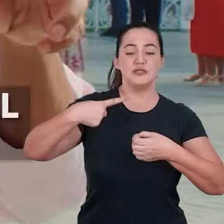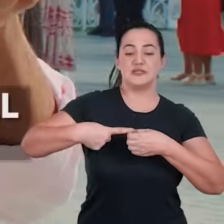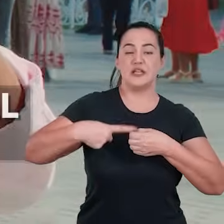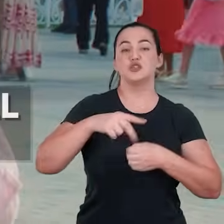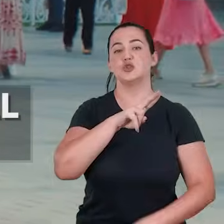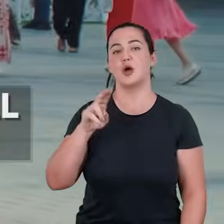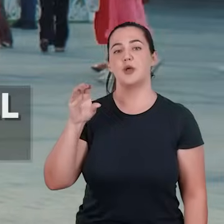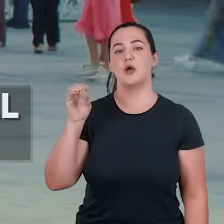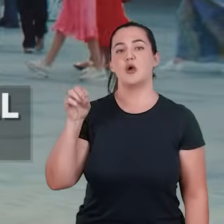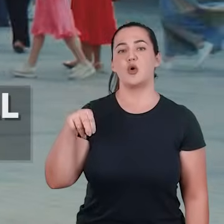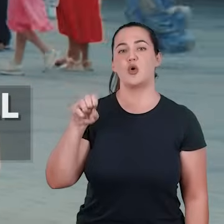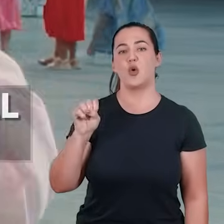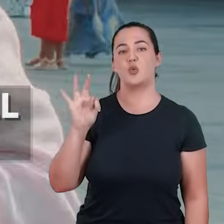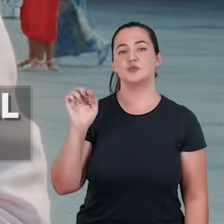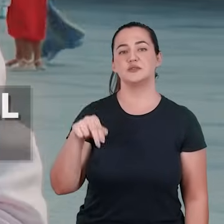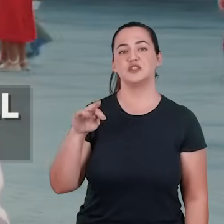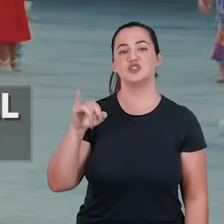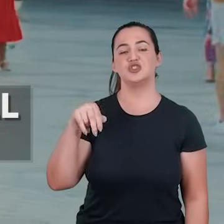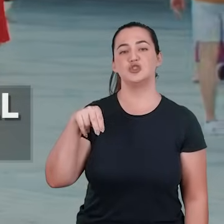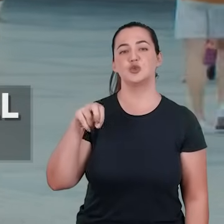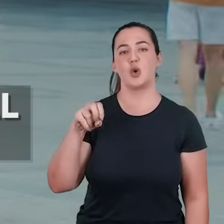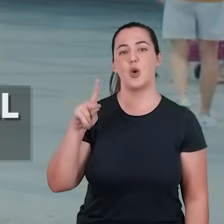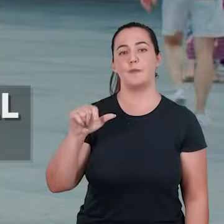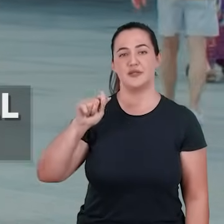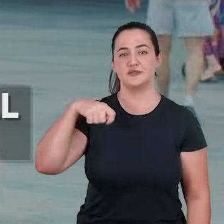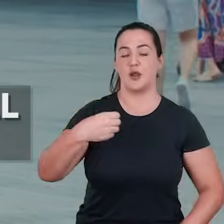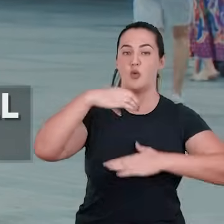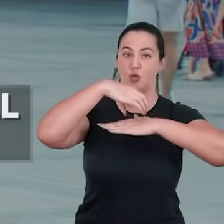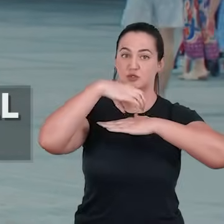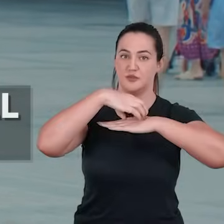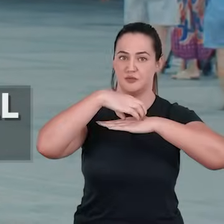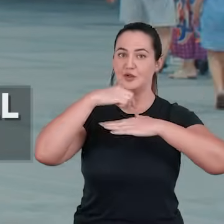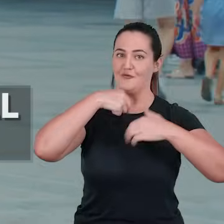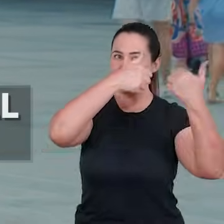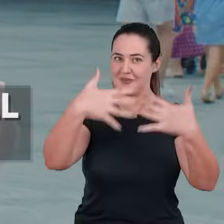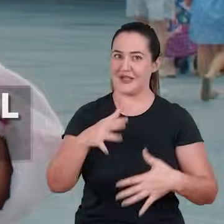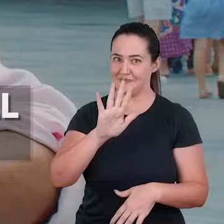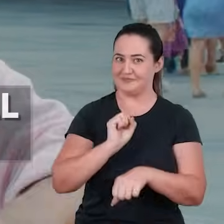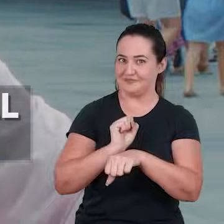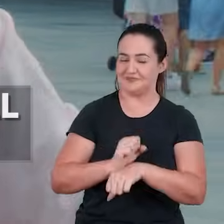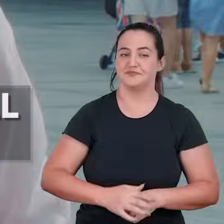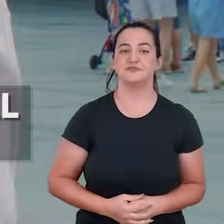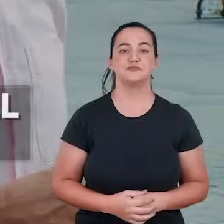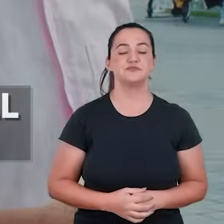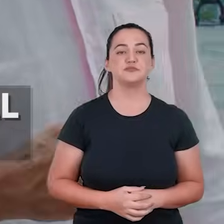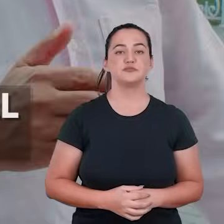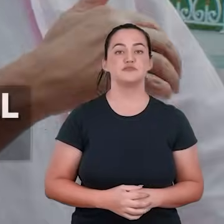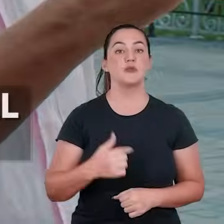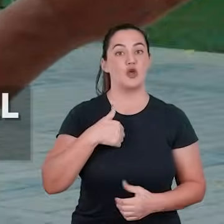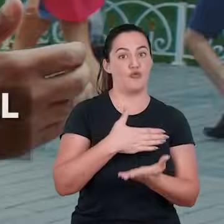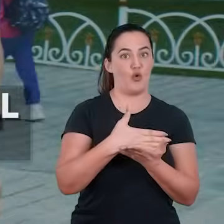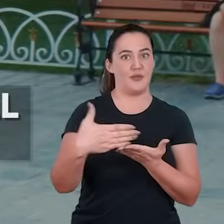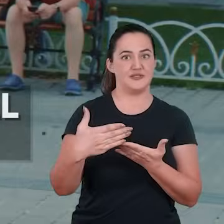esses monumentos aqui no hipódromo? Eu vou contar essa história para você daqui a pouquinho. Vamos começar então justamente por esse que está aqui, olha. Já